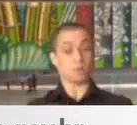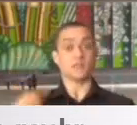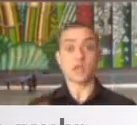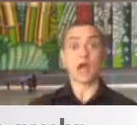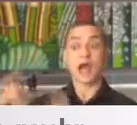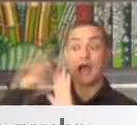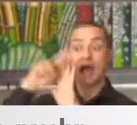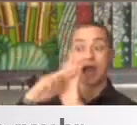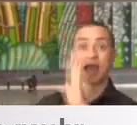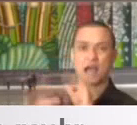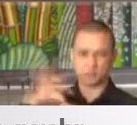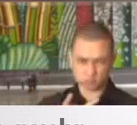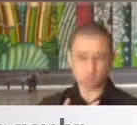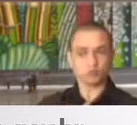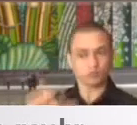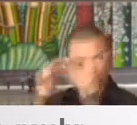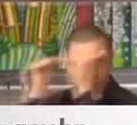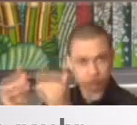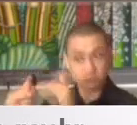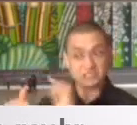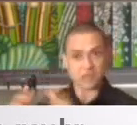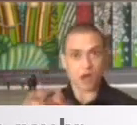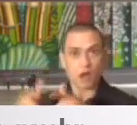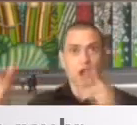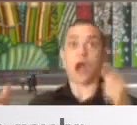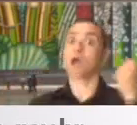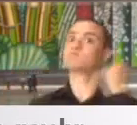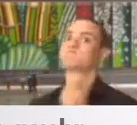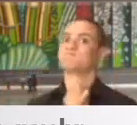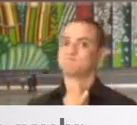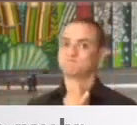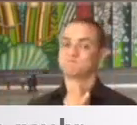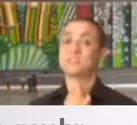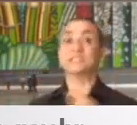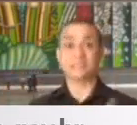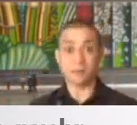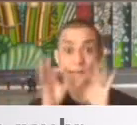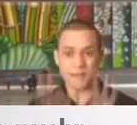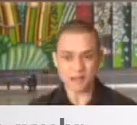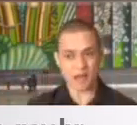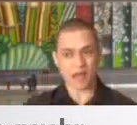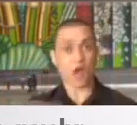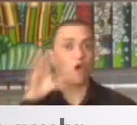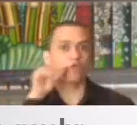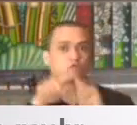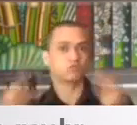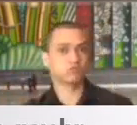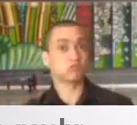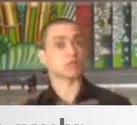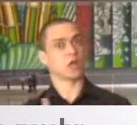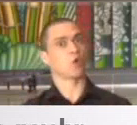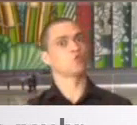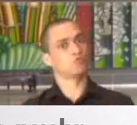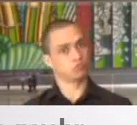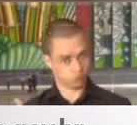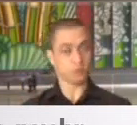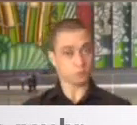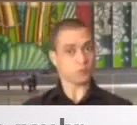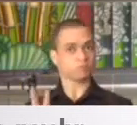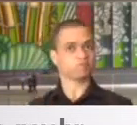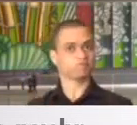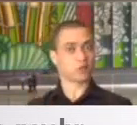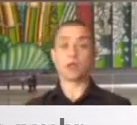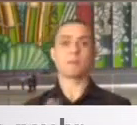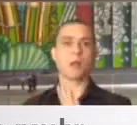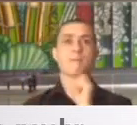segurança, ampliá-las, se possível, garantindo, evidentemente, a saúde dos seus funcionários, dos seus profissionais, mas não parar.